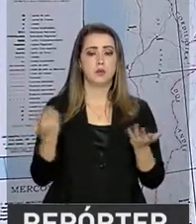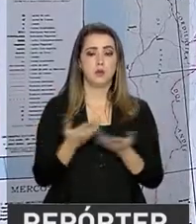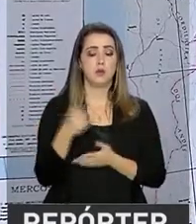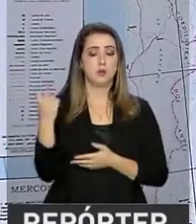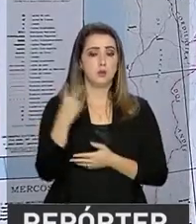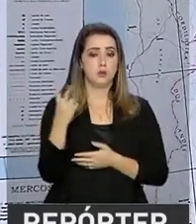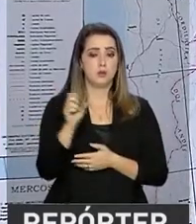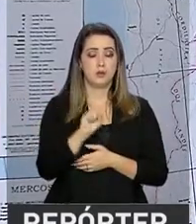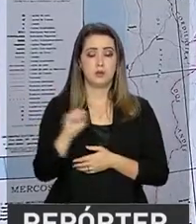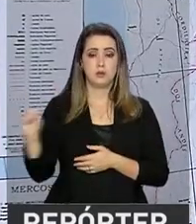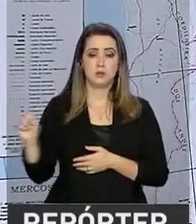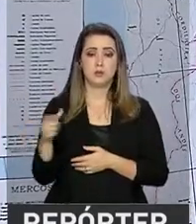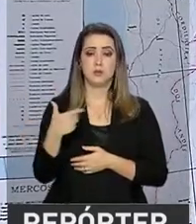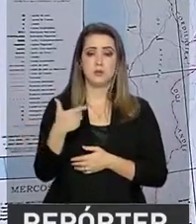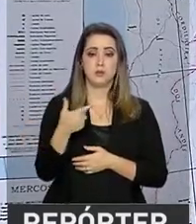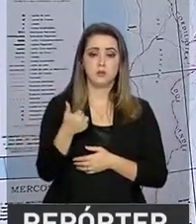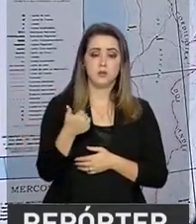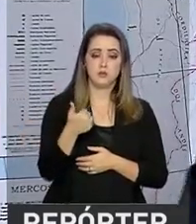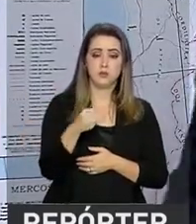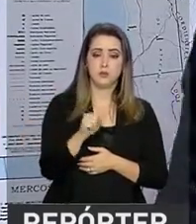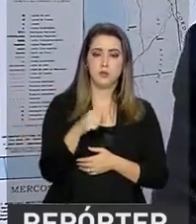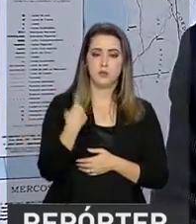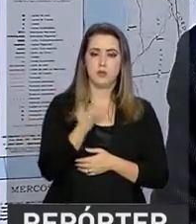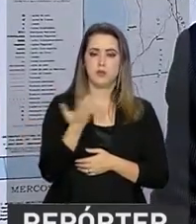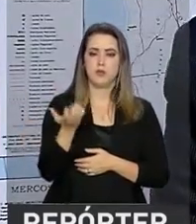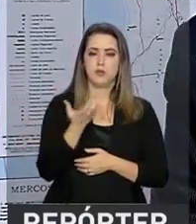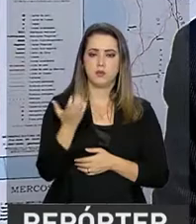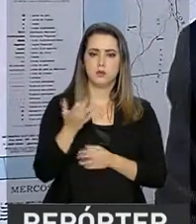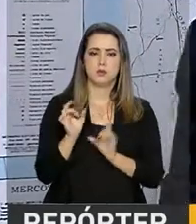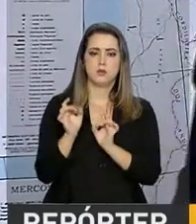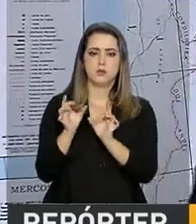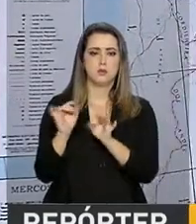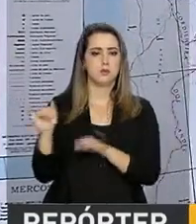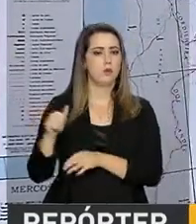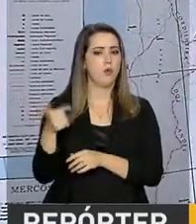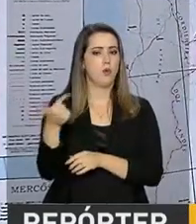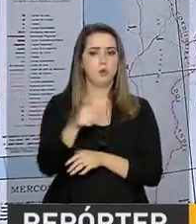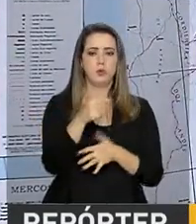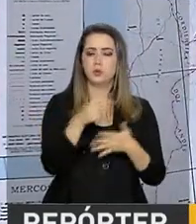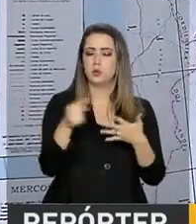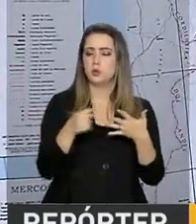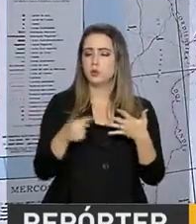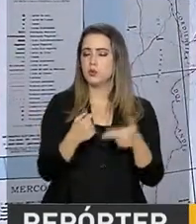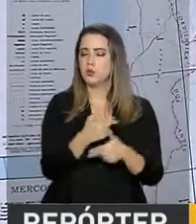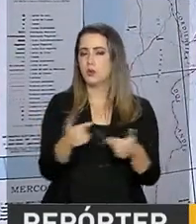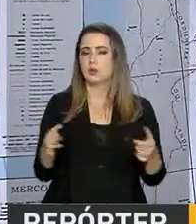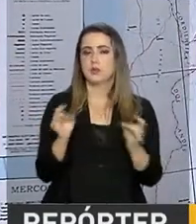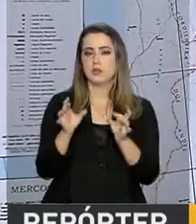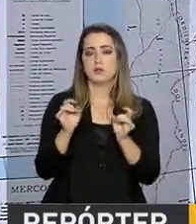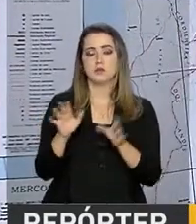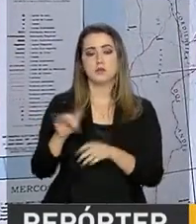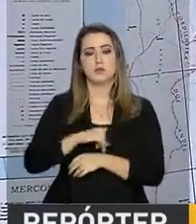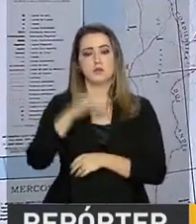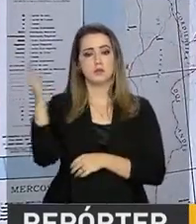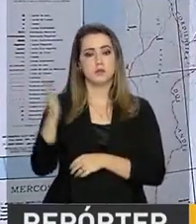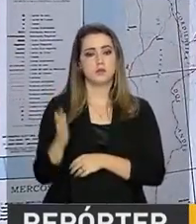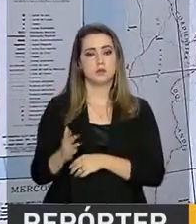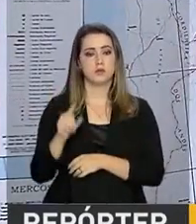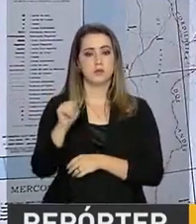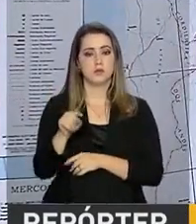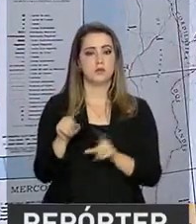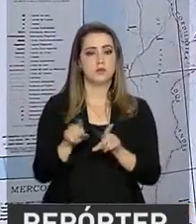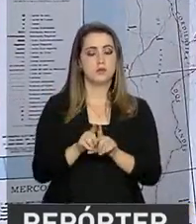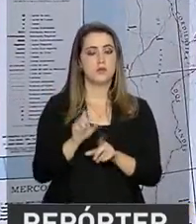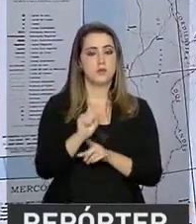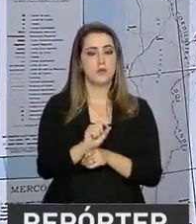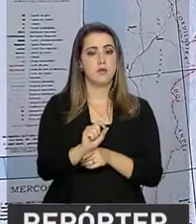semestre de 2008 pretendemos a embarcar às demais exportações brasileiras em especial o complexo soja